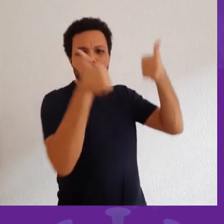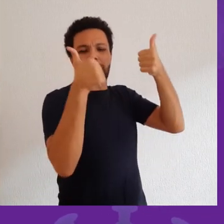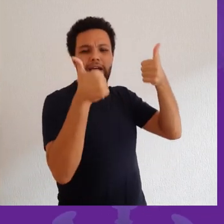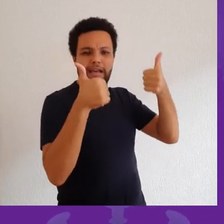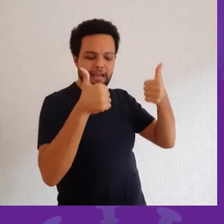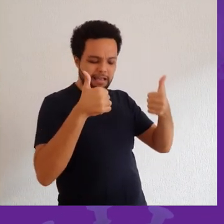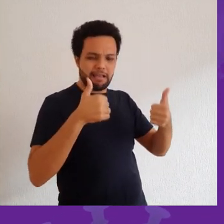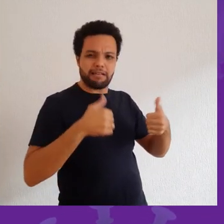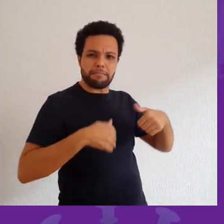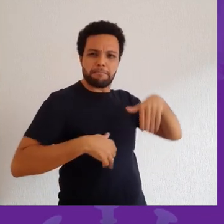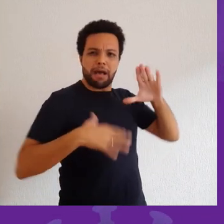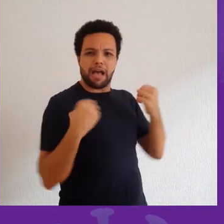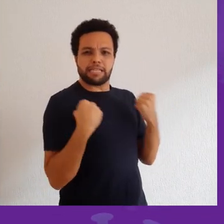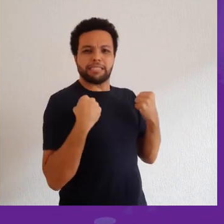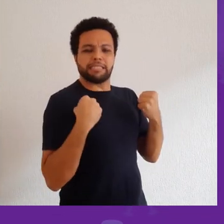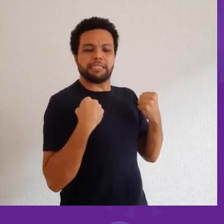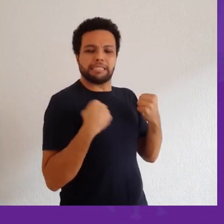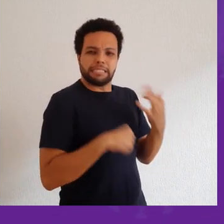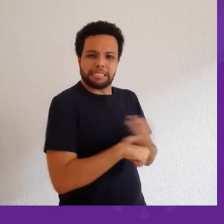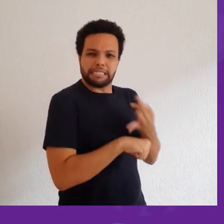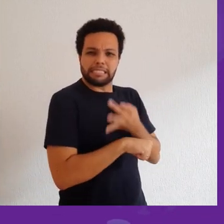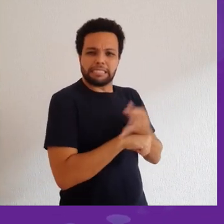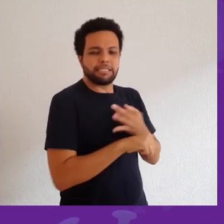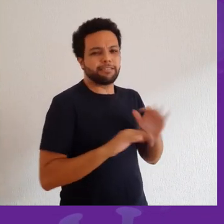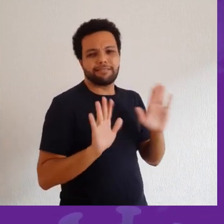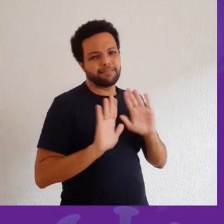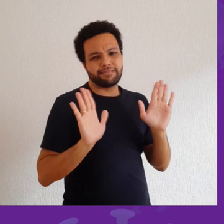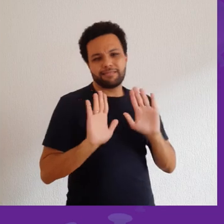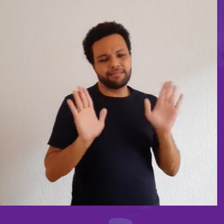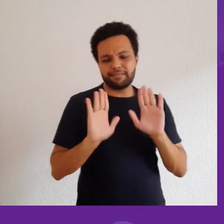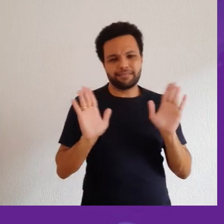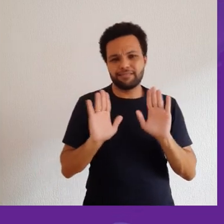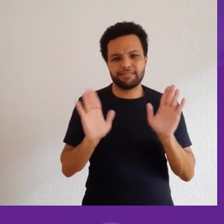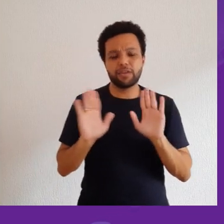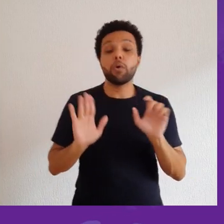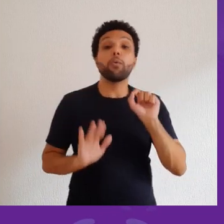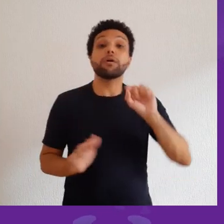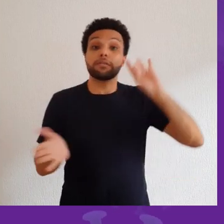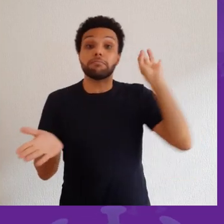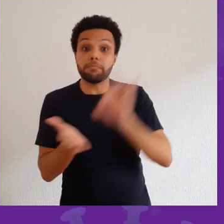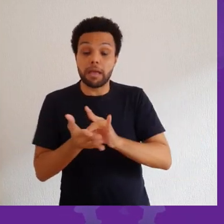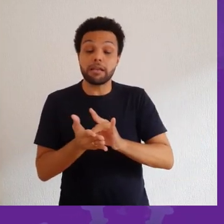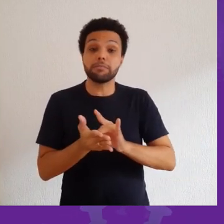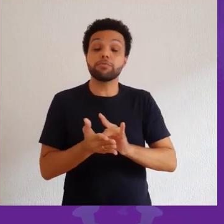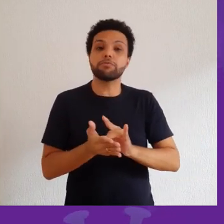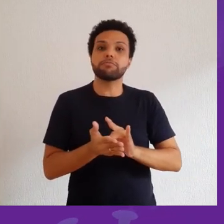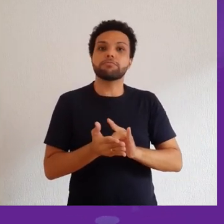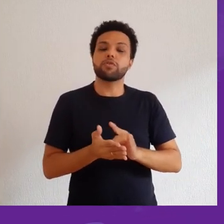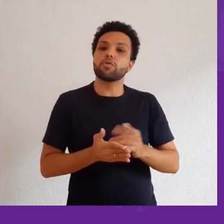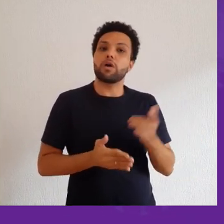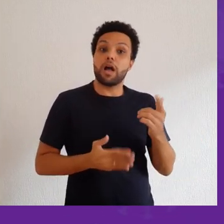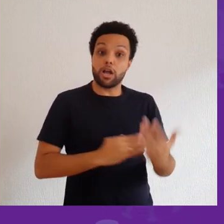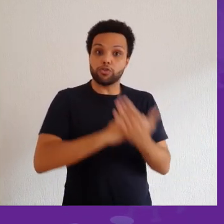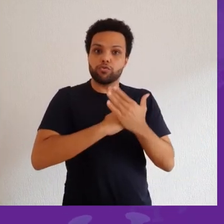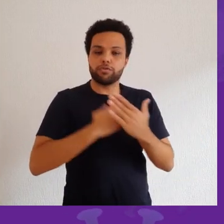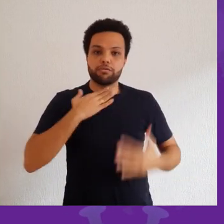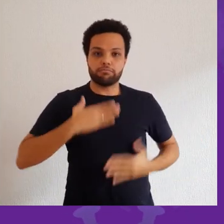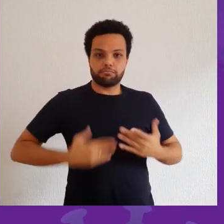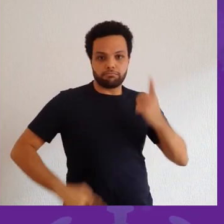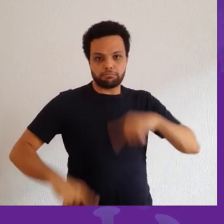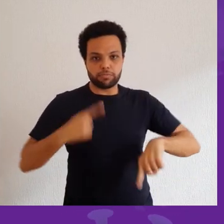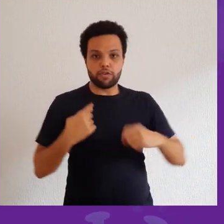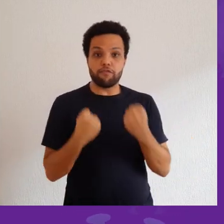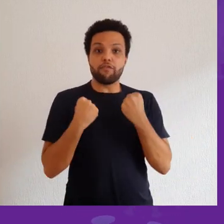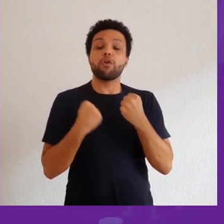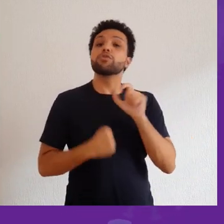isso vai melhorar o sistema imunológico, que ele vai ficar mais resistente, mais forte, o que realmente estimula o sistema